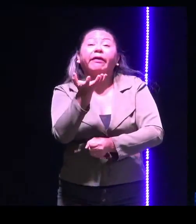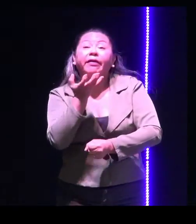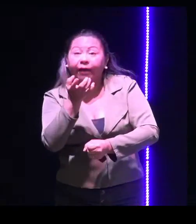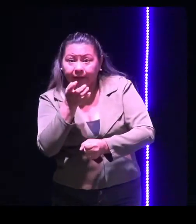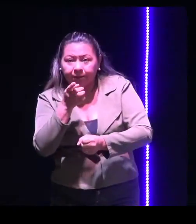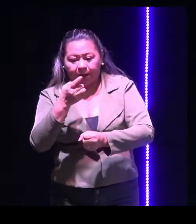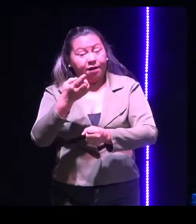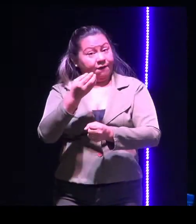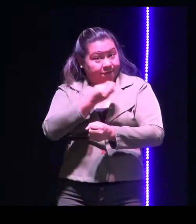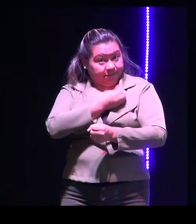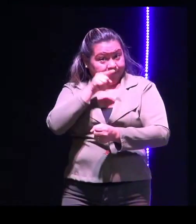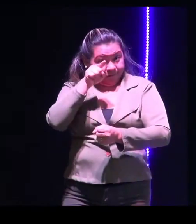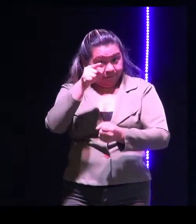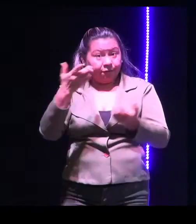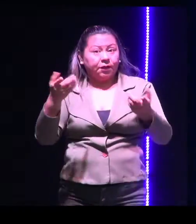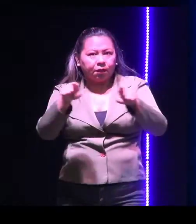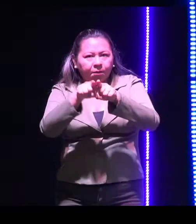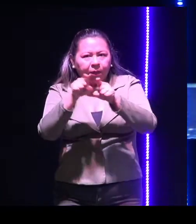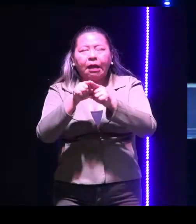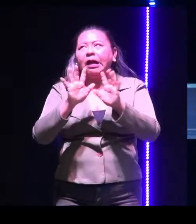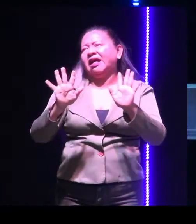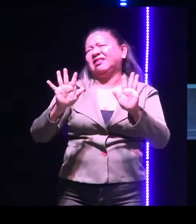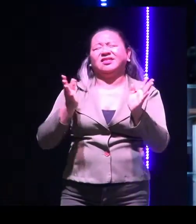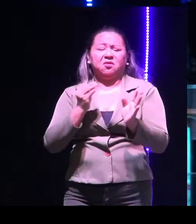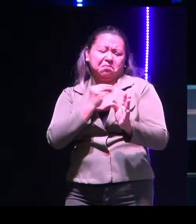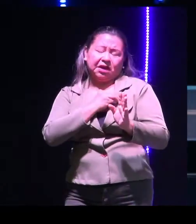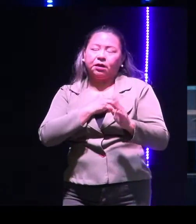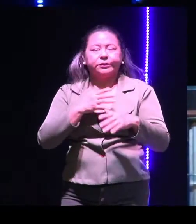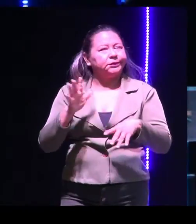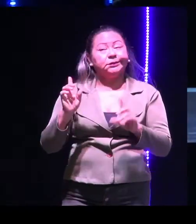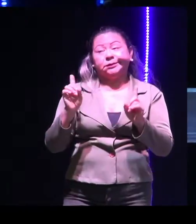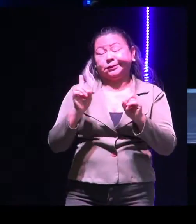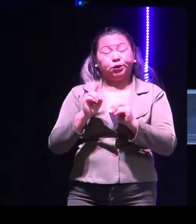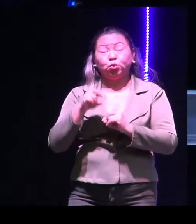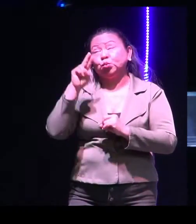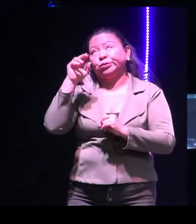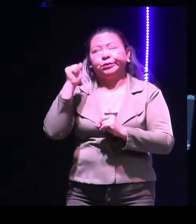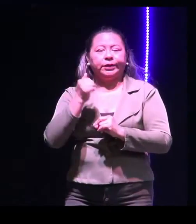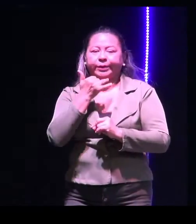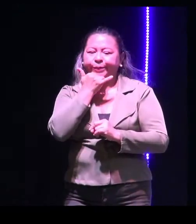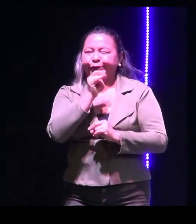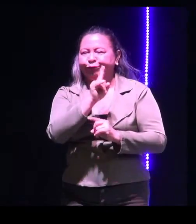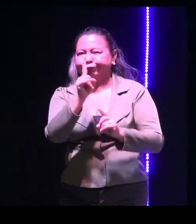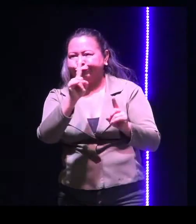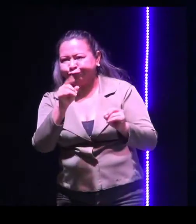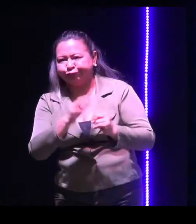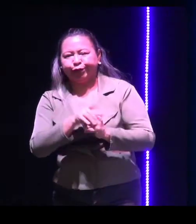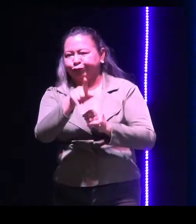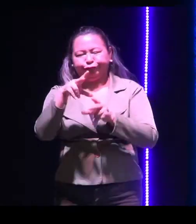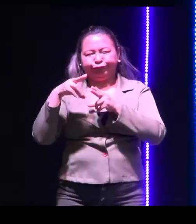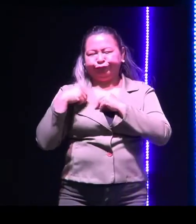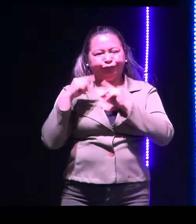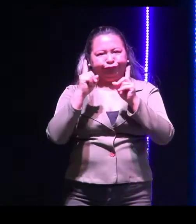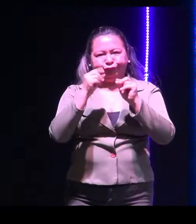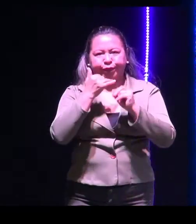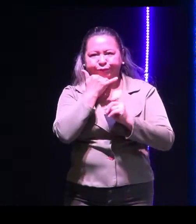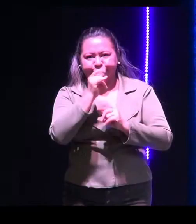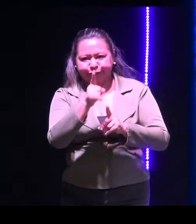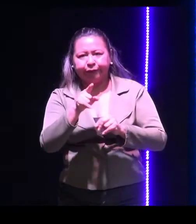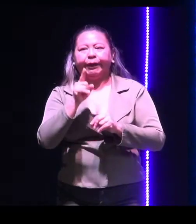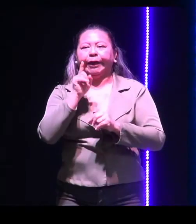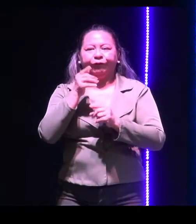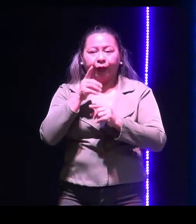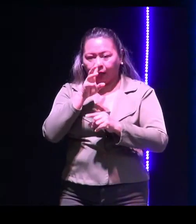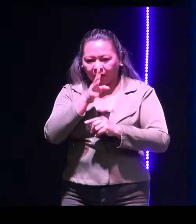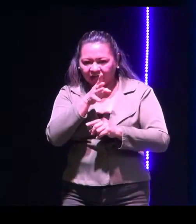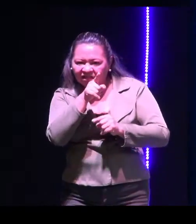existe perdão, que o pecado é grande demais, que ninguém vai te perdoar, que você não merece, que você é